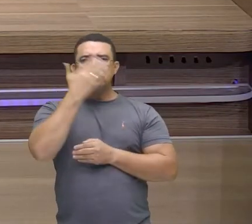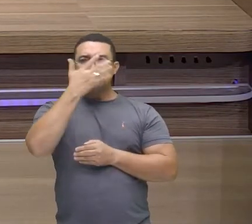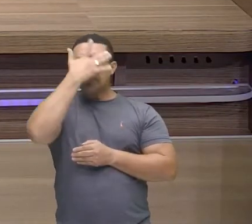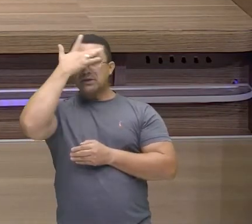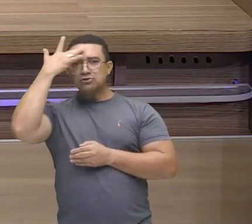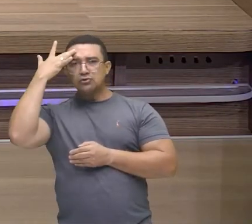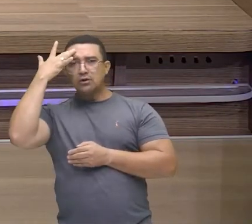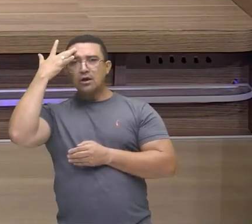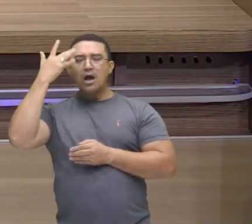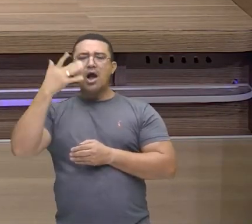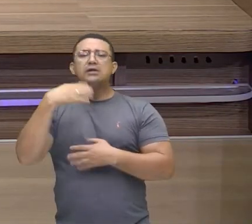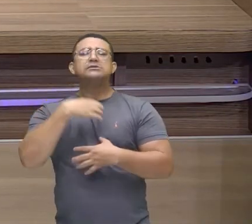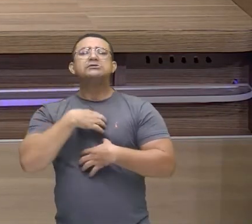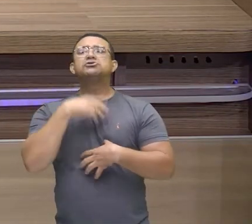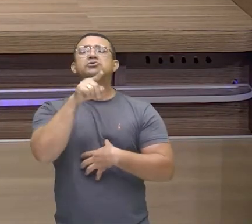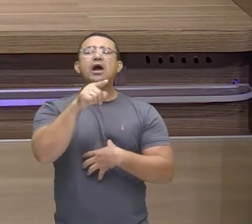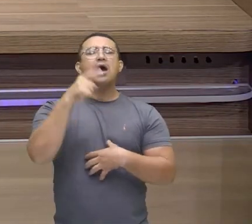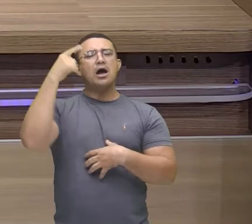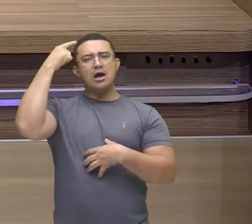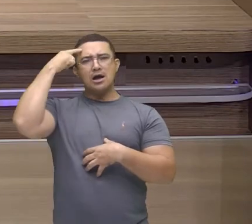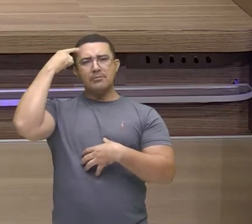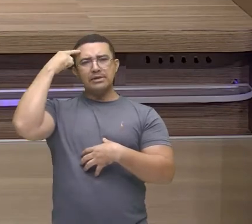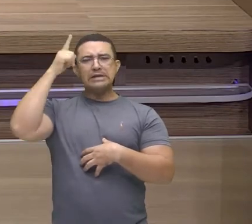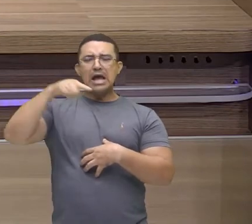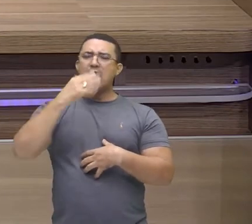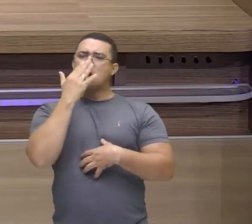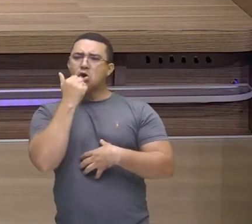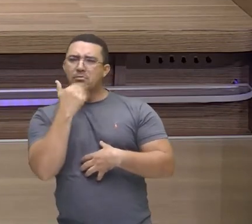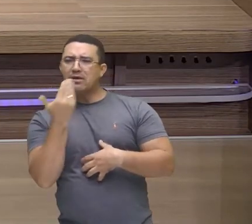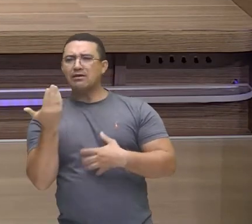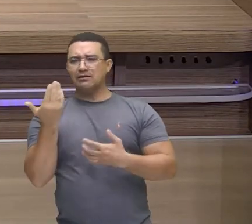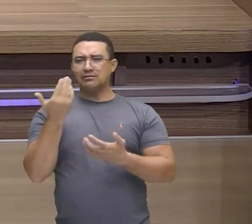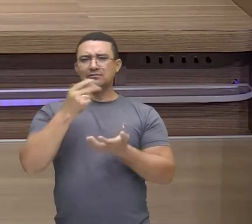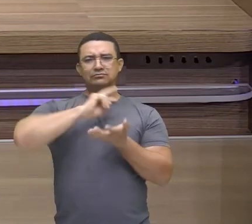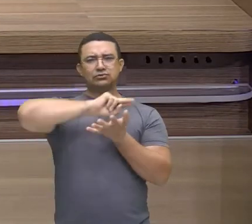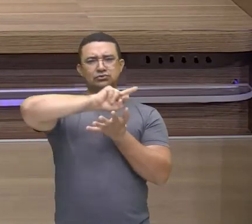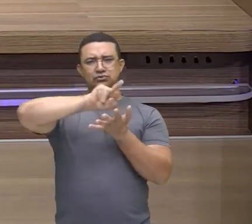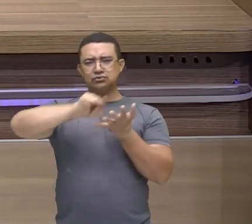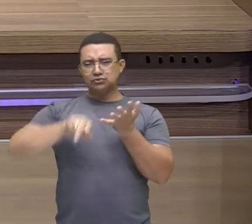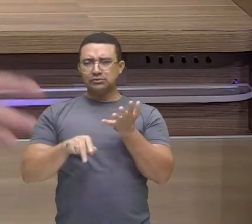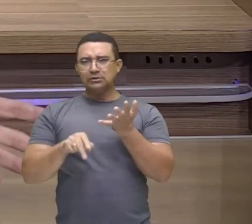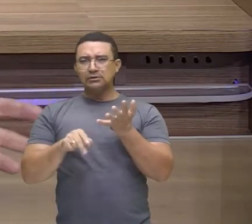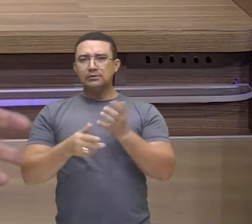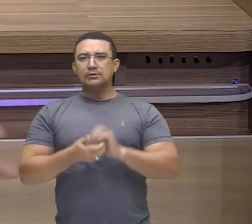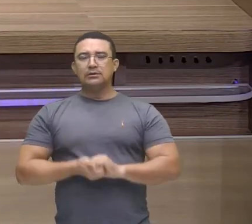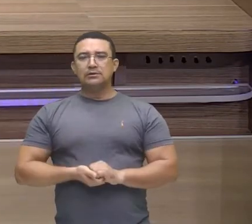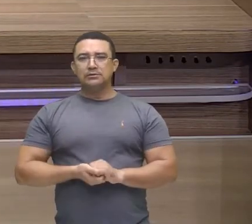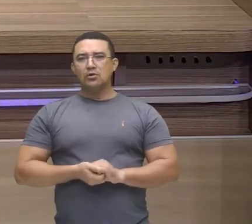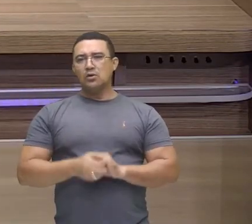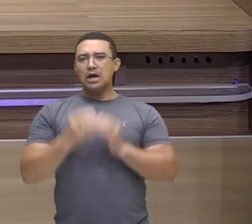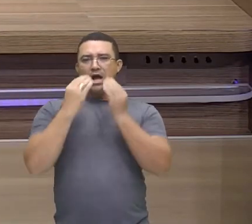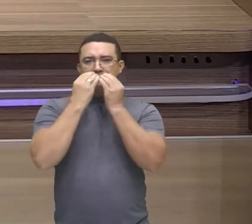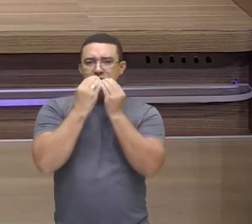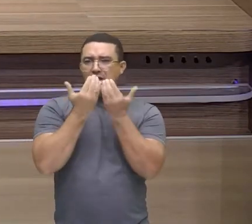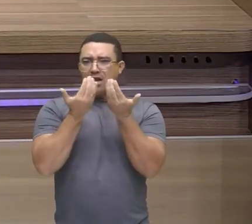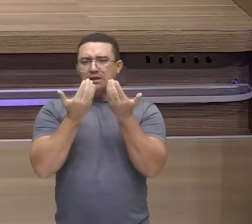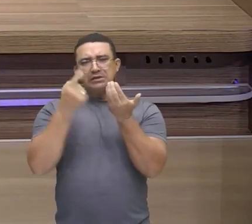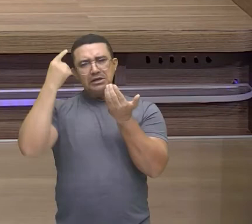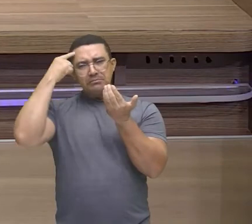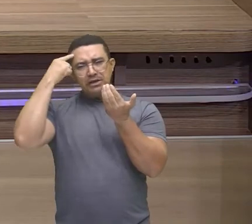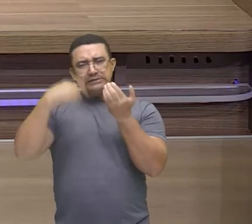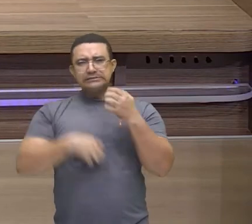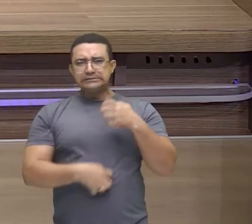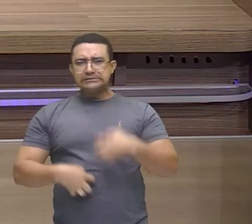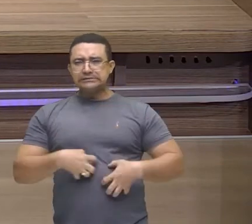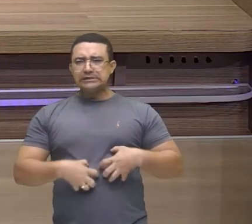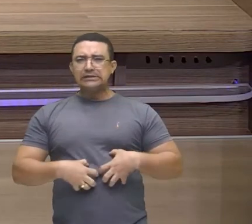só um pouquinho, está sentindo que o pessoal pensa que foi a comida, foi o não sei o quê, foi a fritura, foi o pastel, foi o x-salado que ela comeu, aí no outro dia